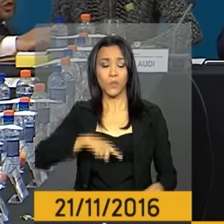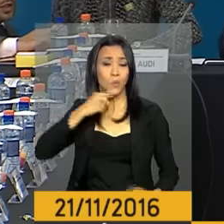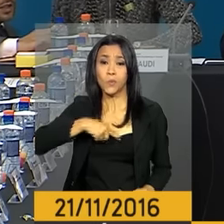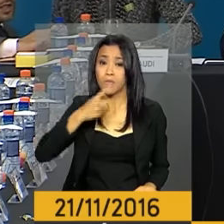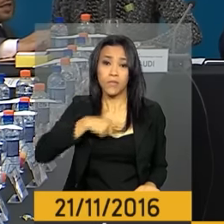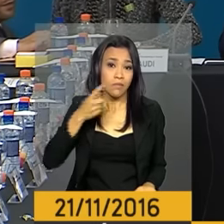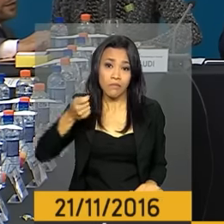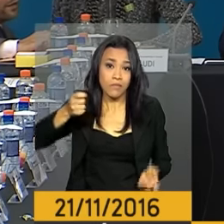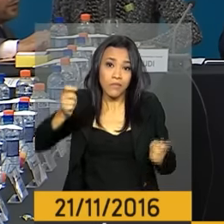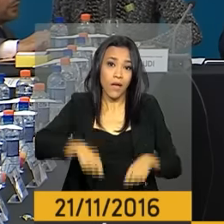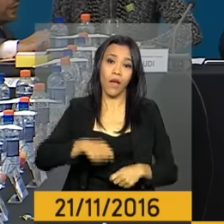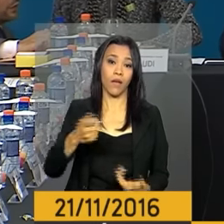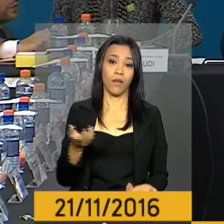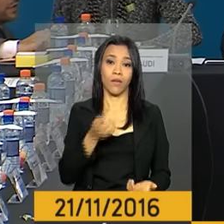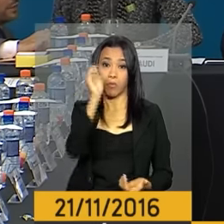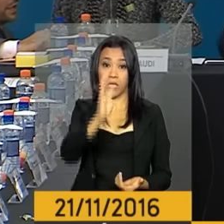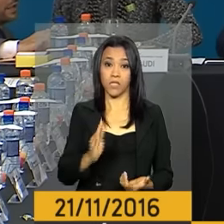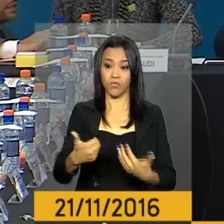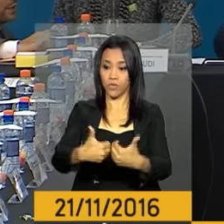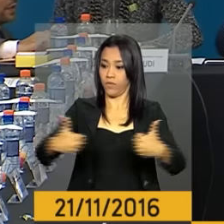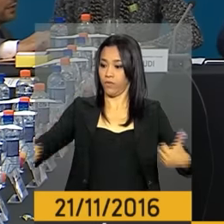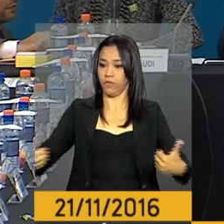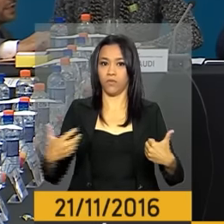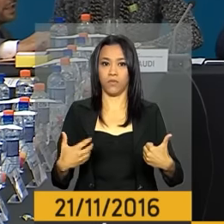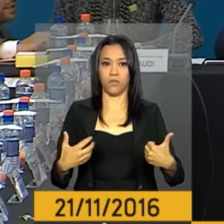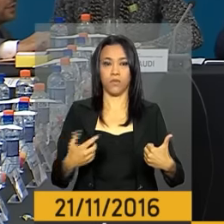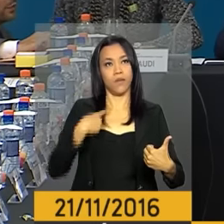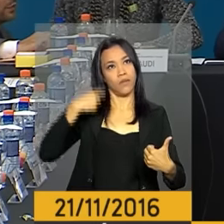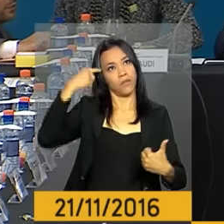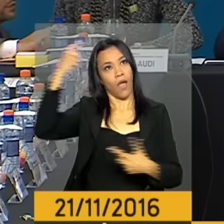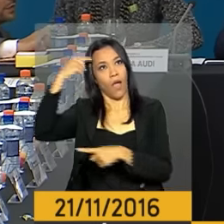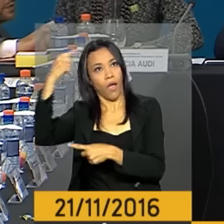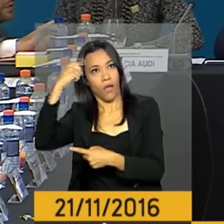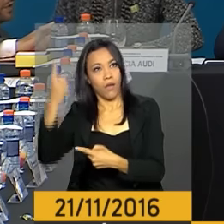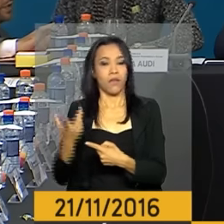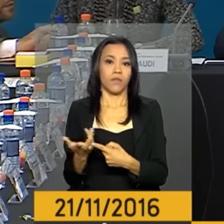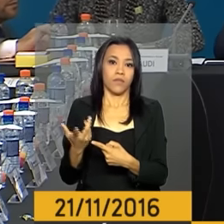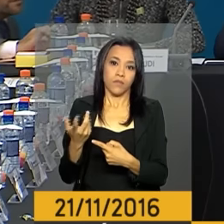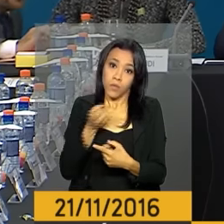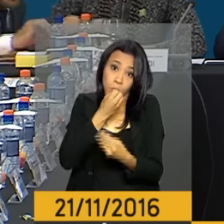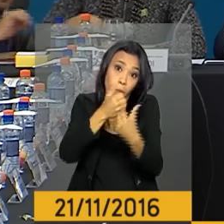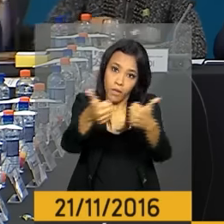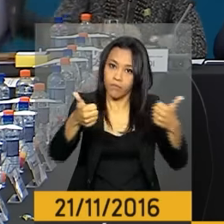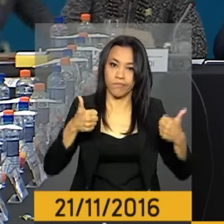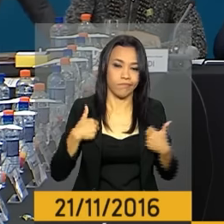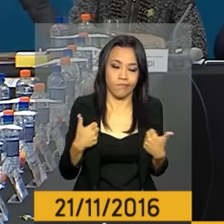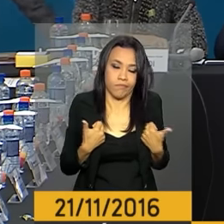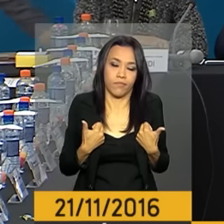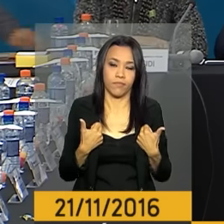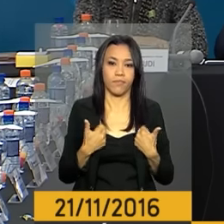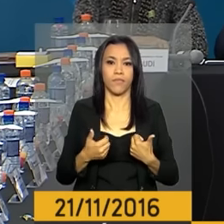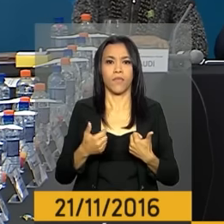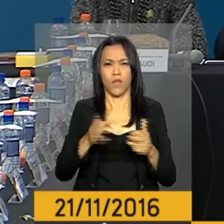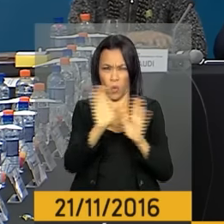Brasil dividido. Dividido em ideias, não tem importância. Dividido em conceitos, não